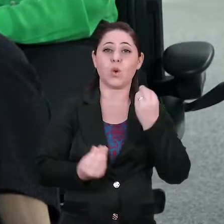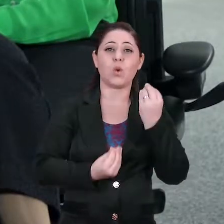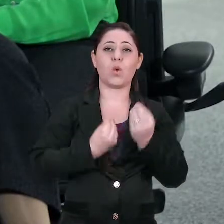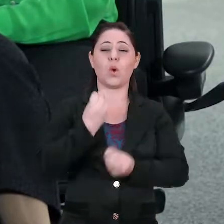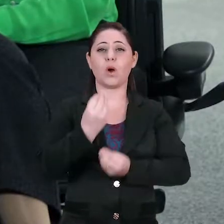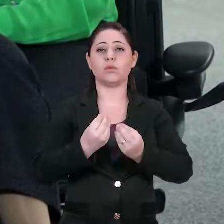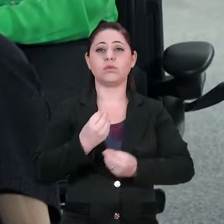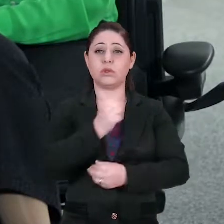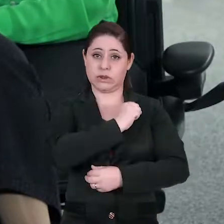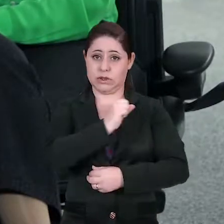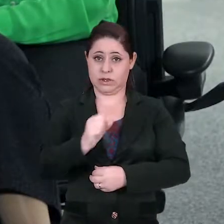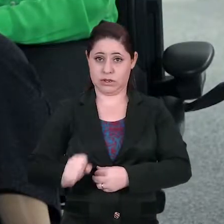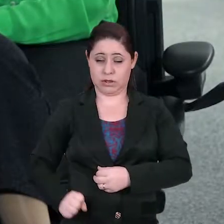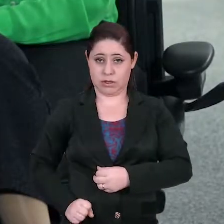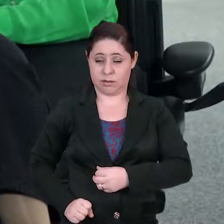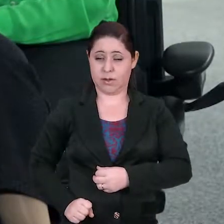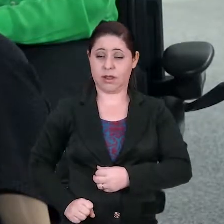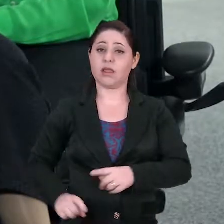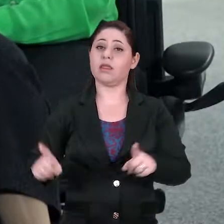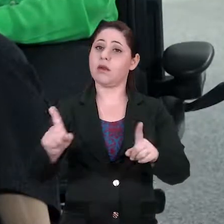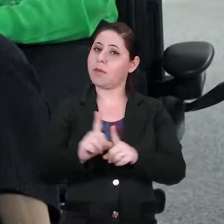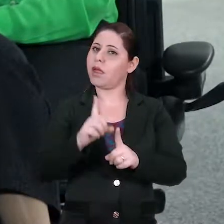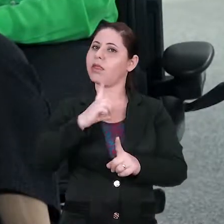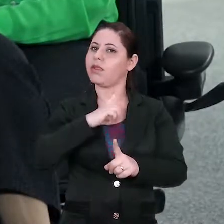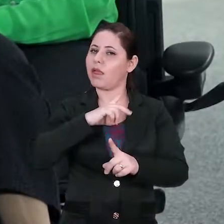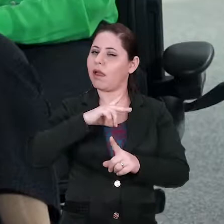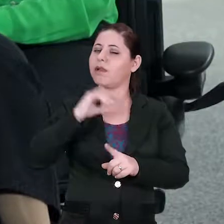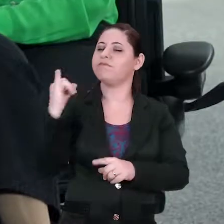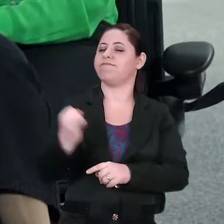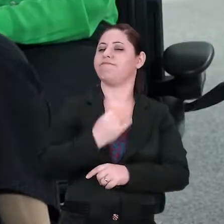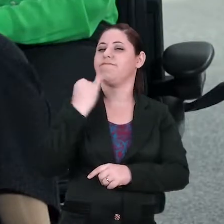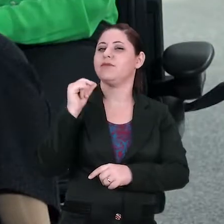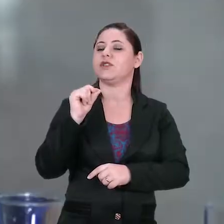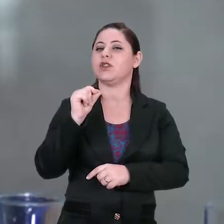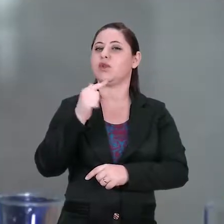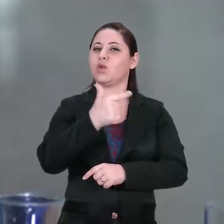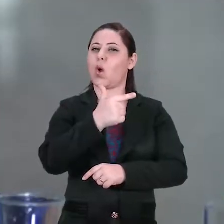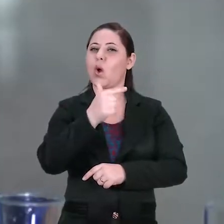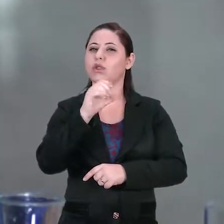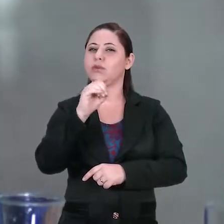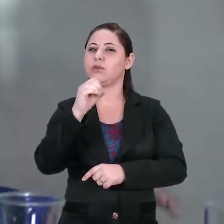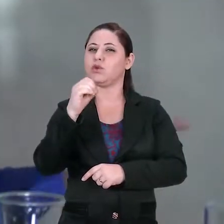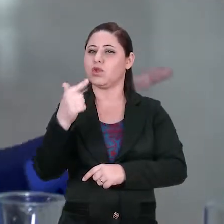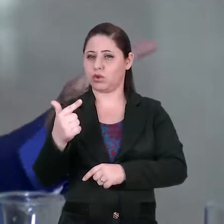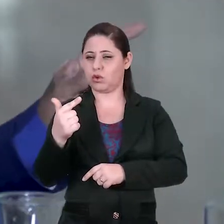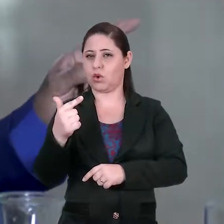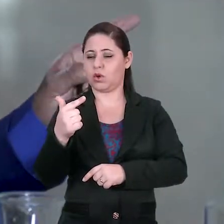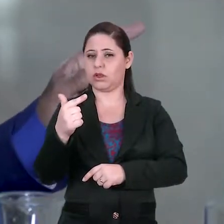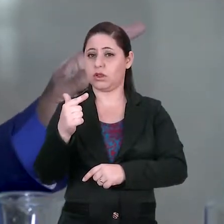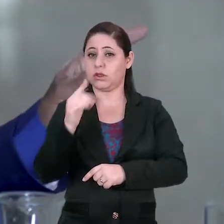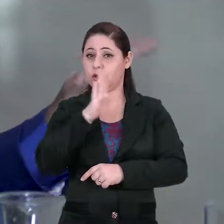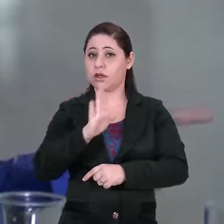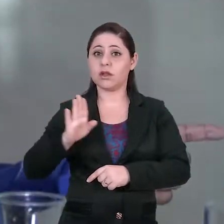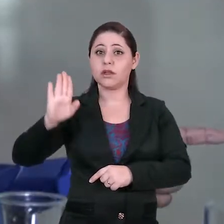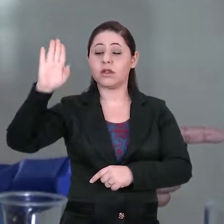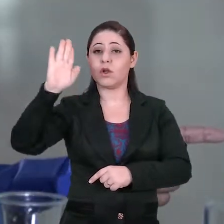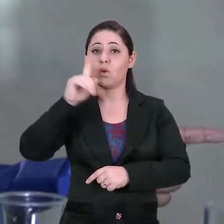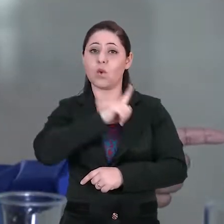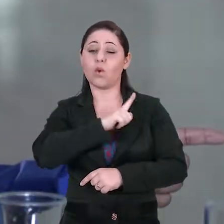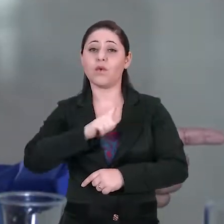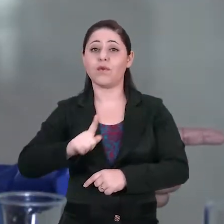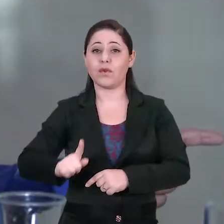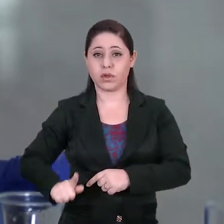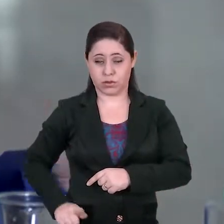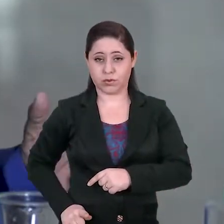senadora. Então, só para relembrar. Tem um ponto importante também, né? 2002, a senhora foi candidata a